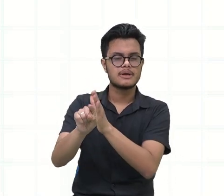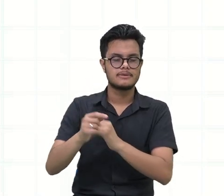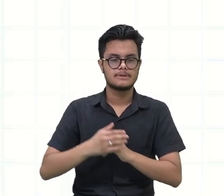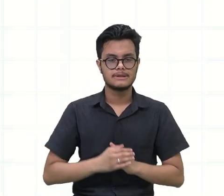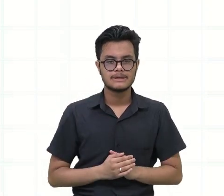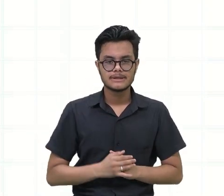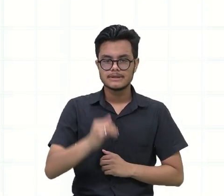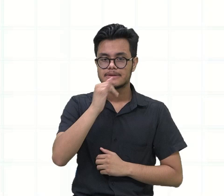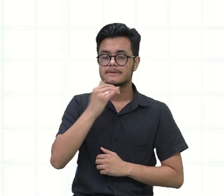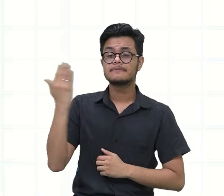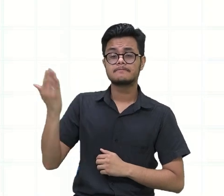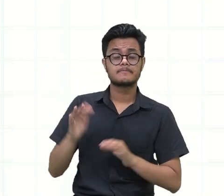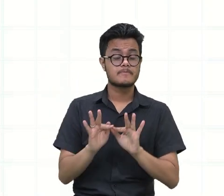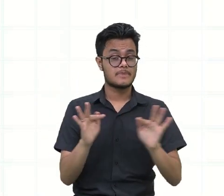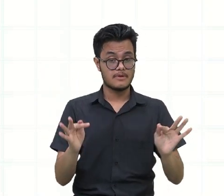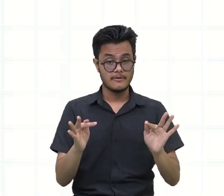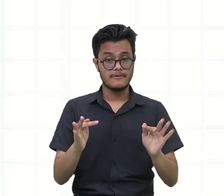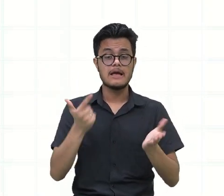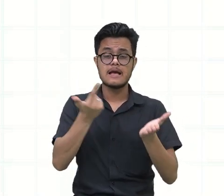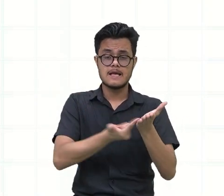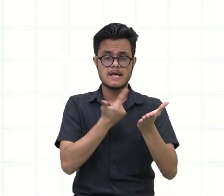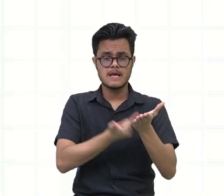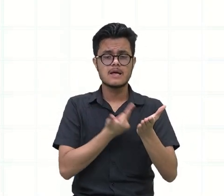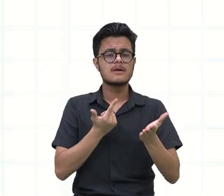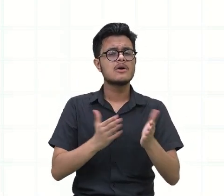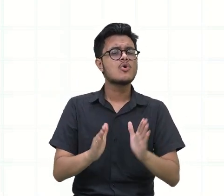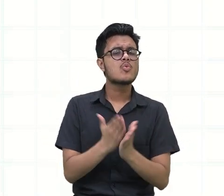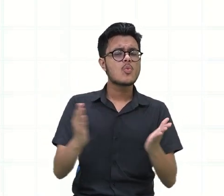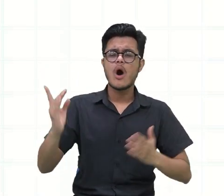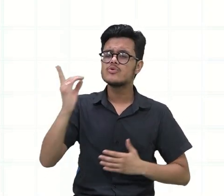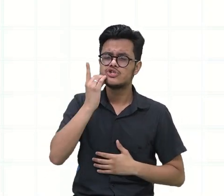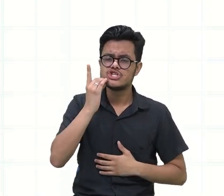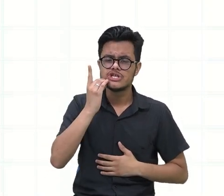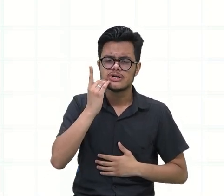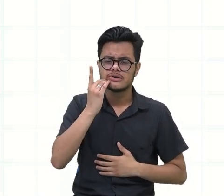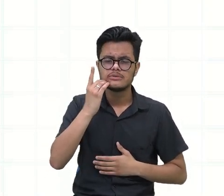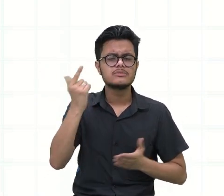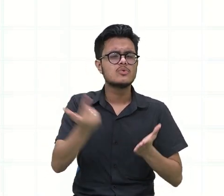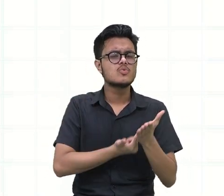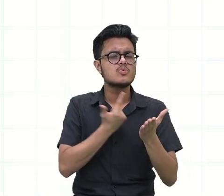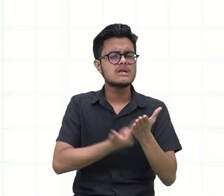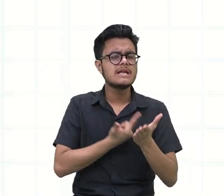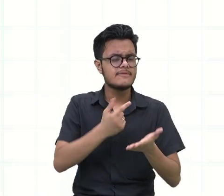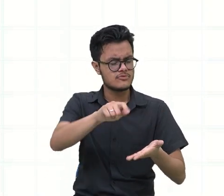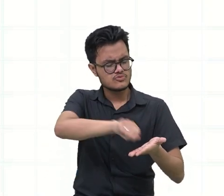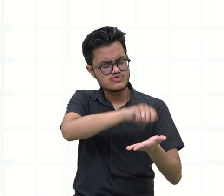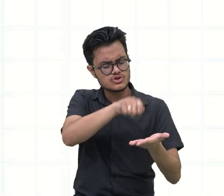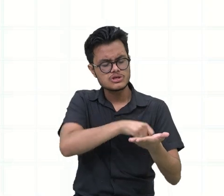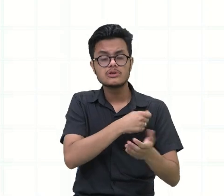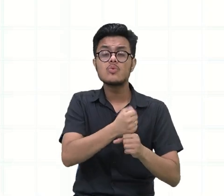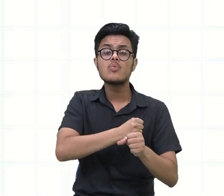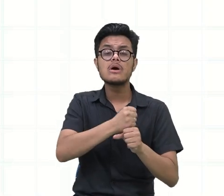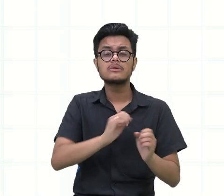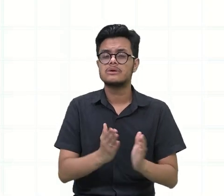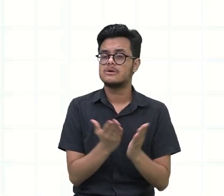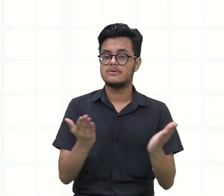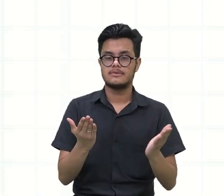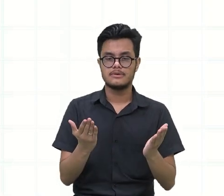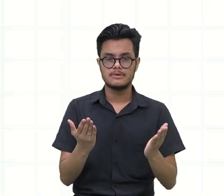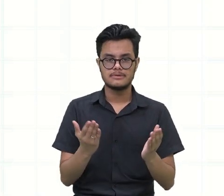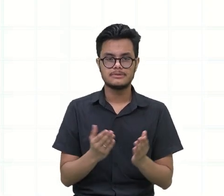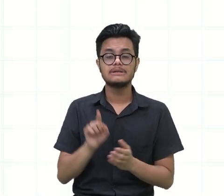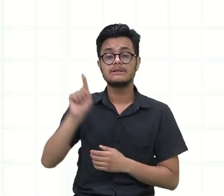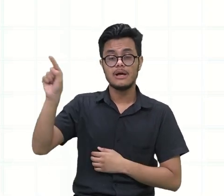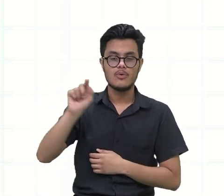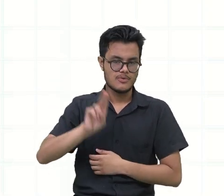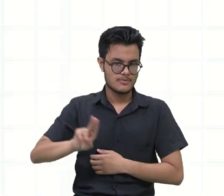foi escrita a obra Alice no País das Maravilhas? Qual foi o ano? Então, está se perguntando. Inicia-se aqui com a palavra